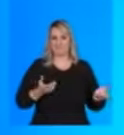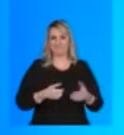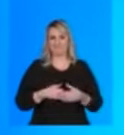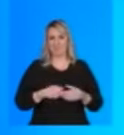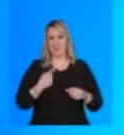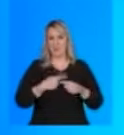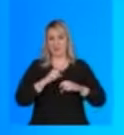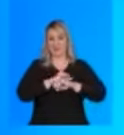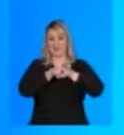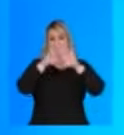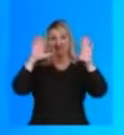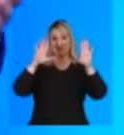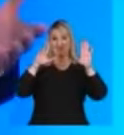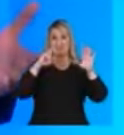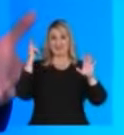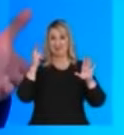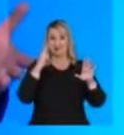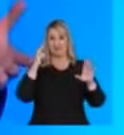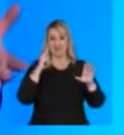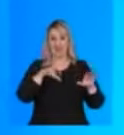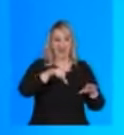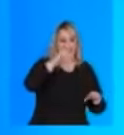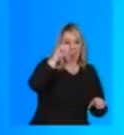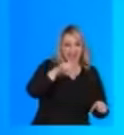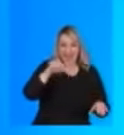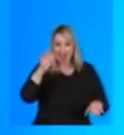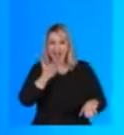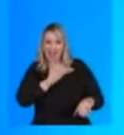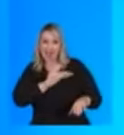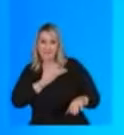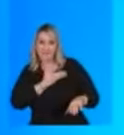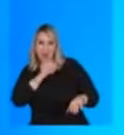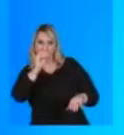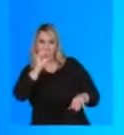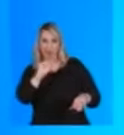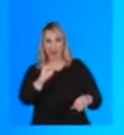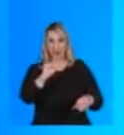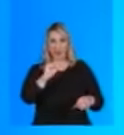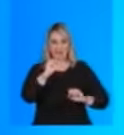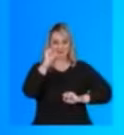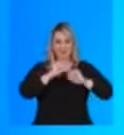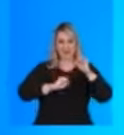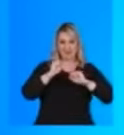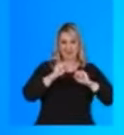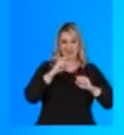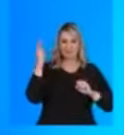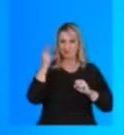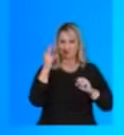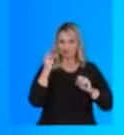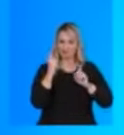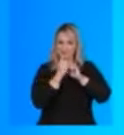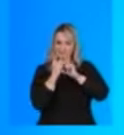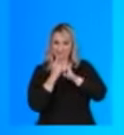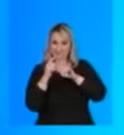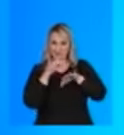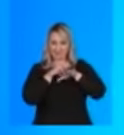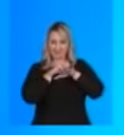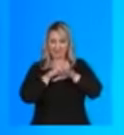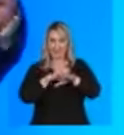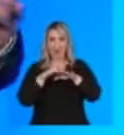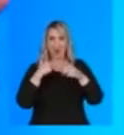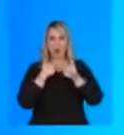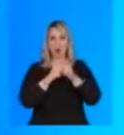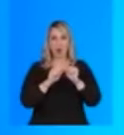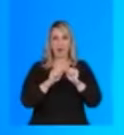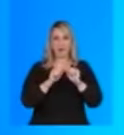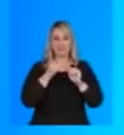com transparência não dá para escolher os amigos as os dos amigos não dá para atender as empresas de ônibus quando